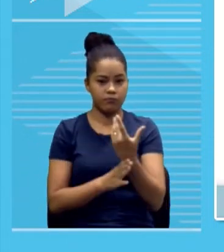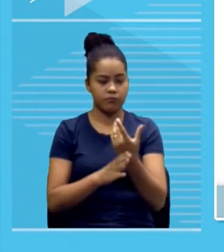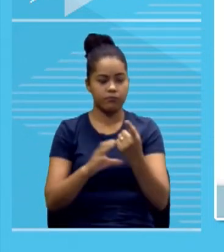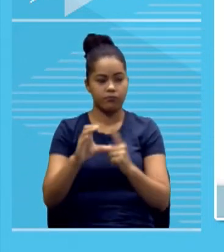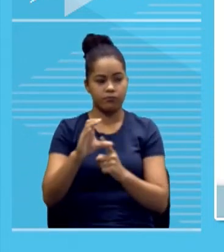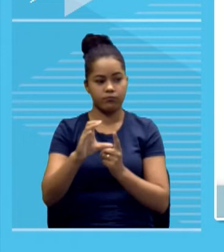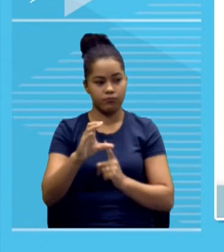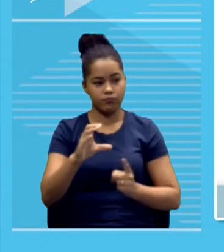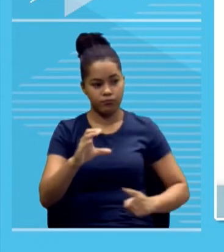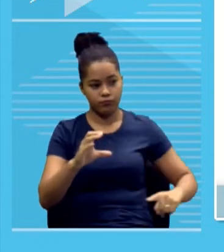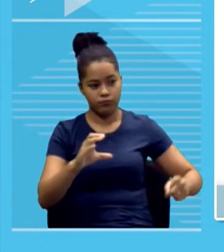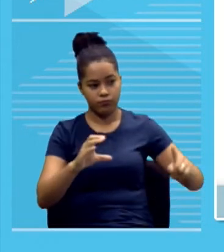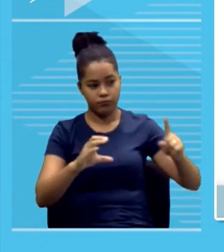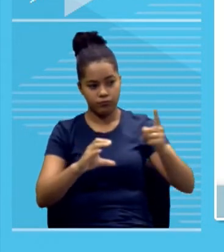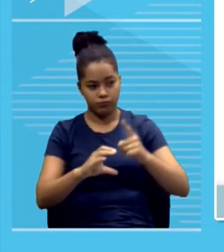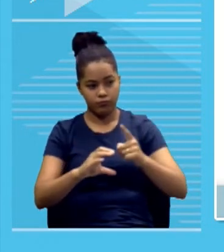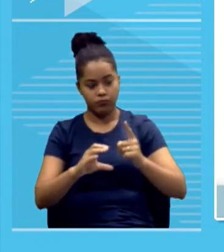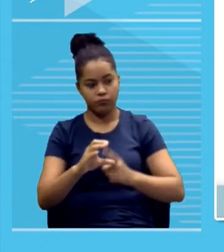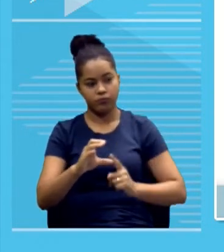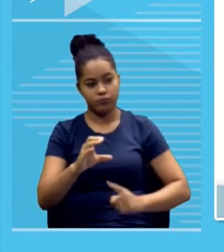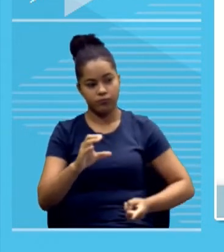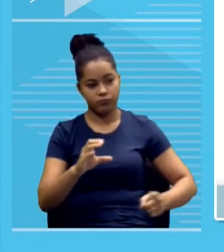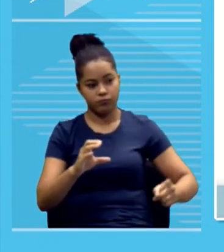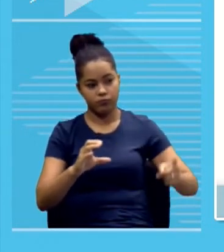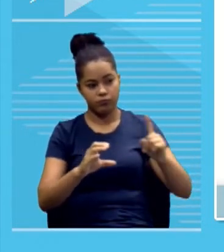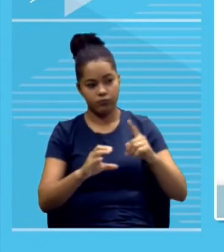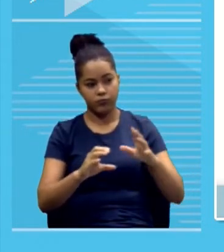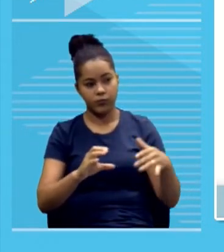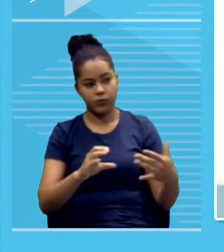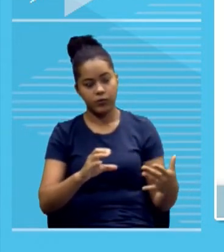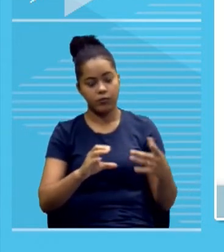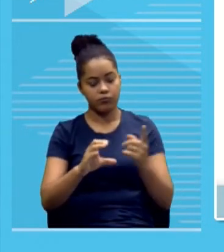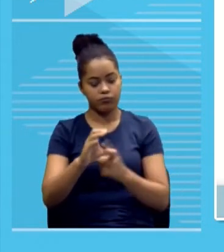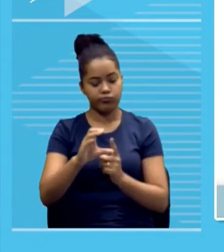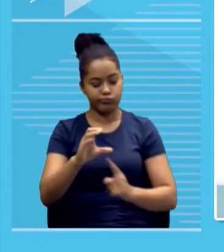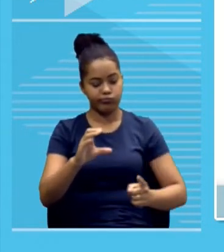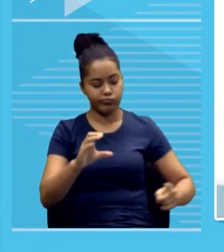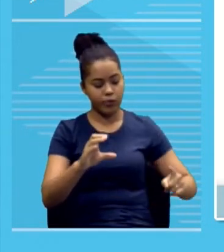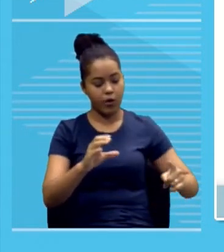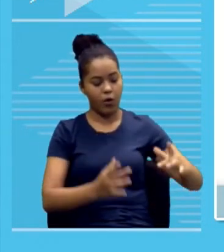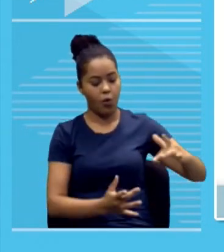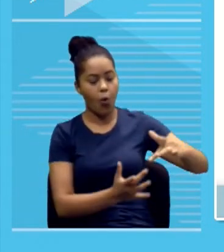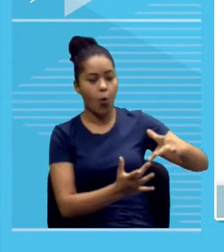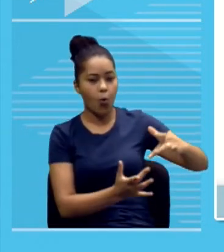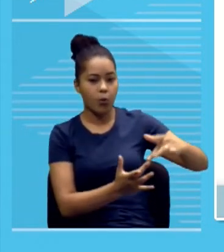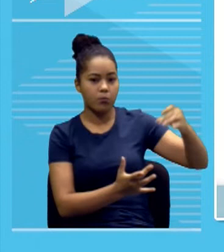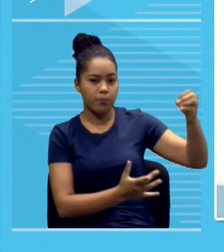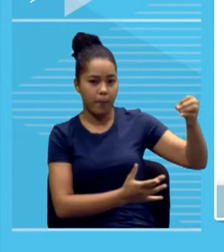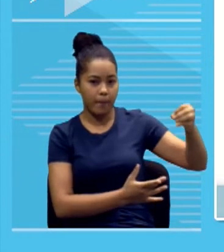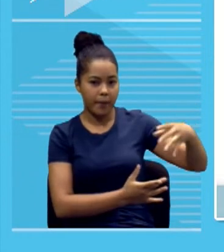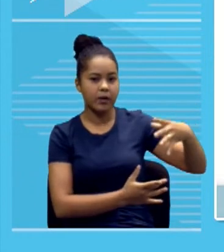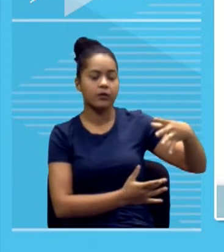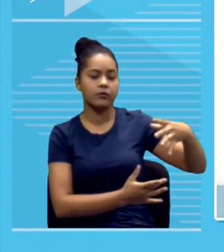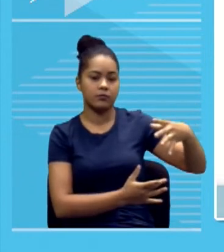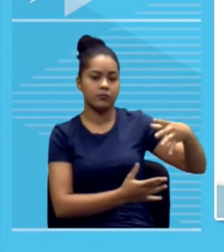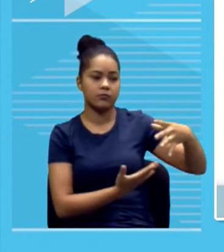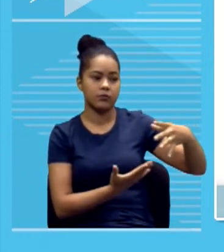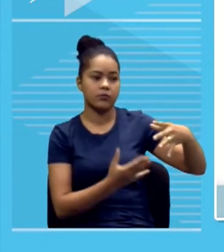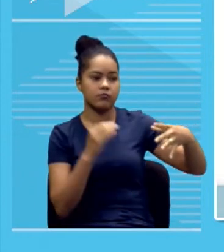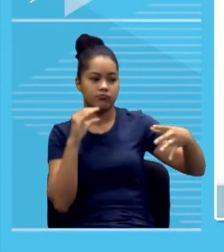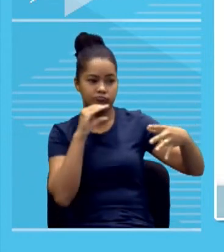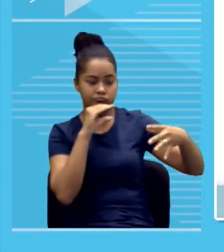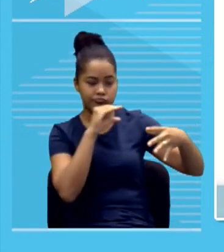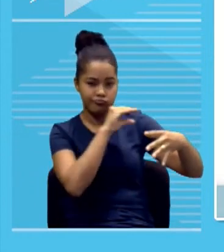corrente passando aí. E quando a corrente passa na lâmpada, faz com que ela acenda, fazendo com que aquela lâmpada esquente. Ou